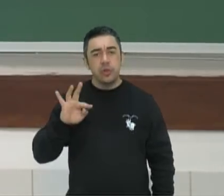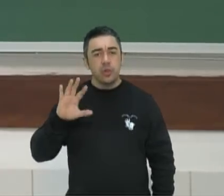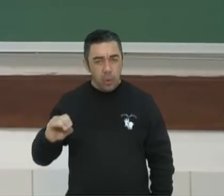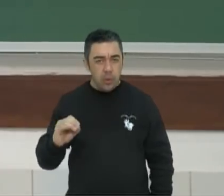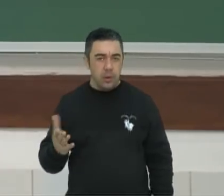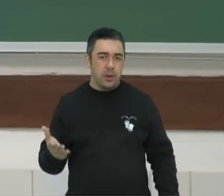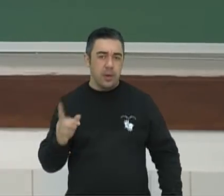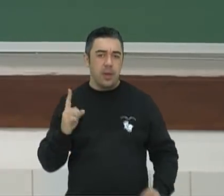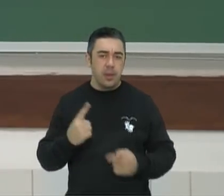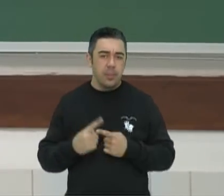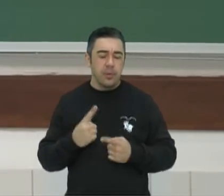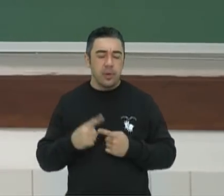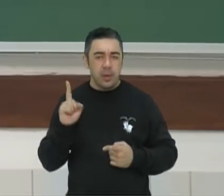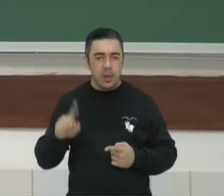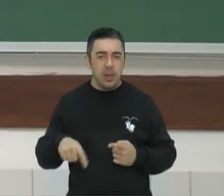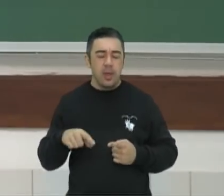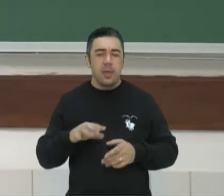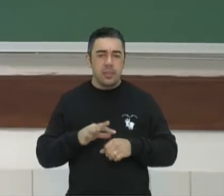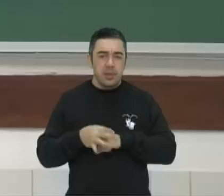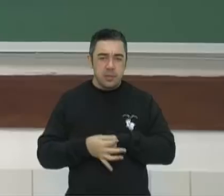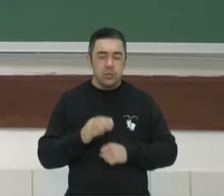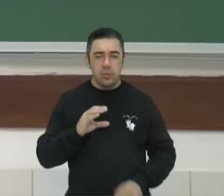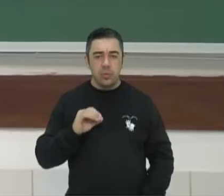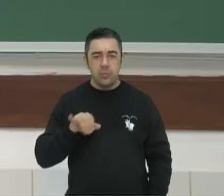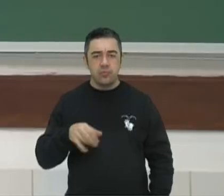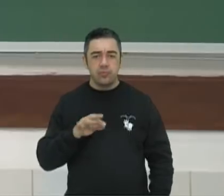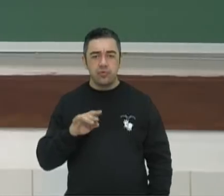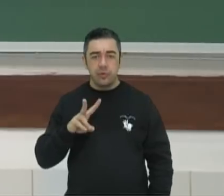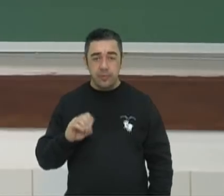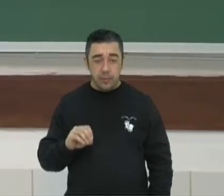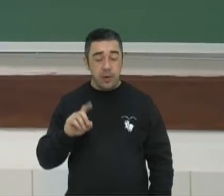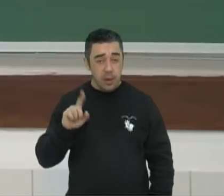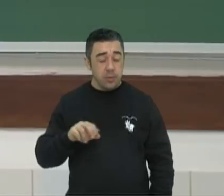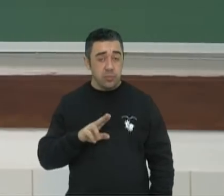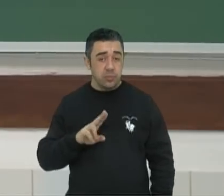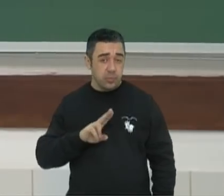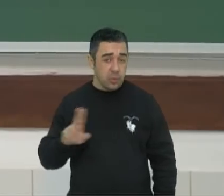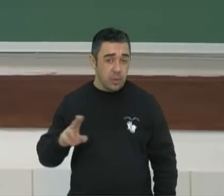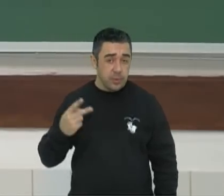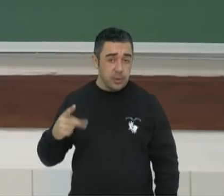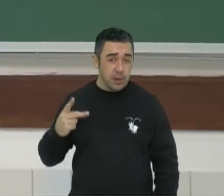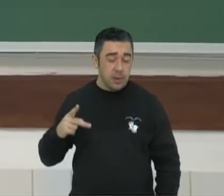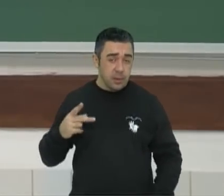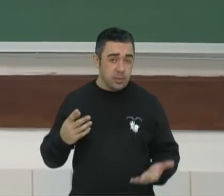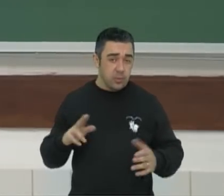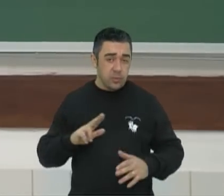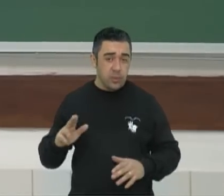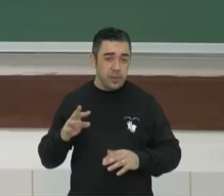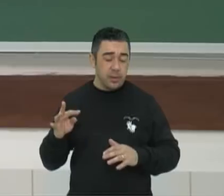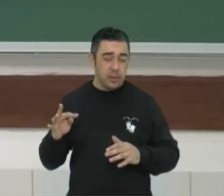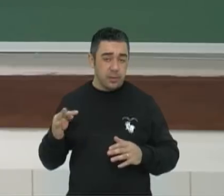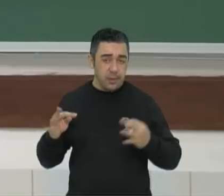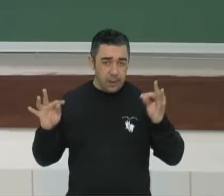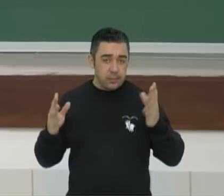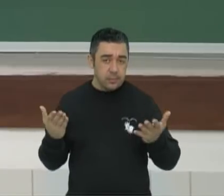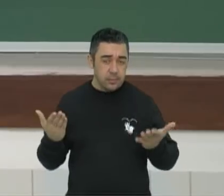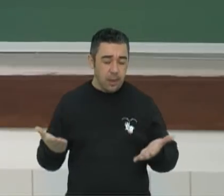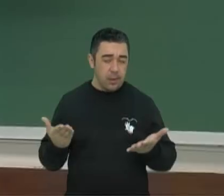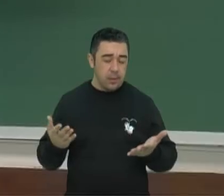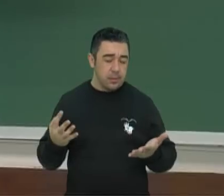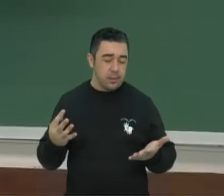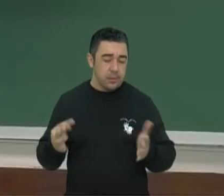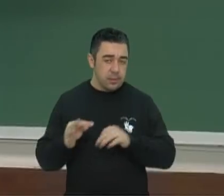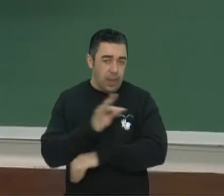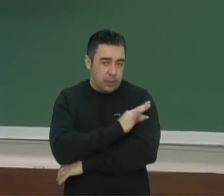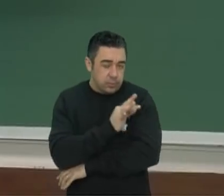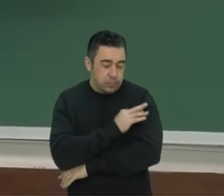gente vem com ali tecido conjuntivo propriamente dito, né? Mas é um nome ali que técnico, né, que a gente utiliza de um modo geral.